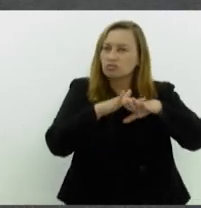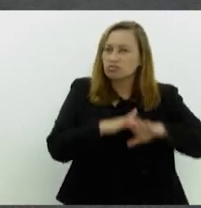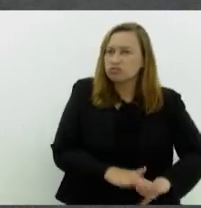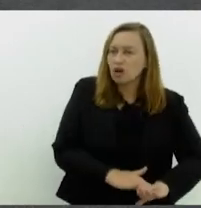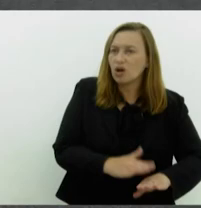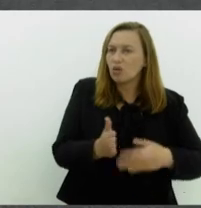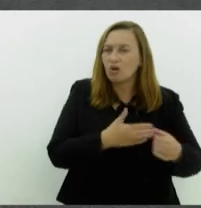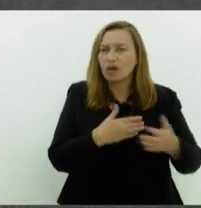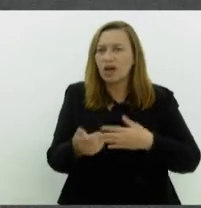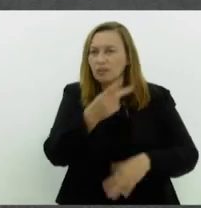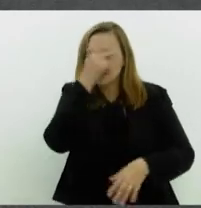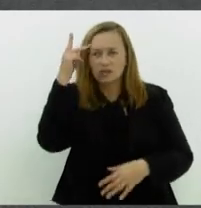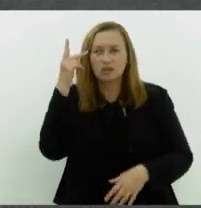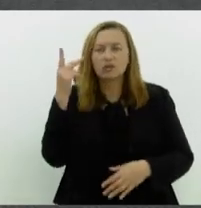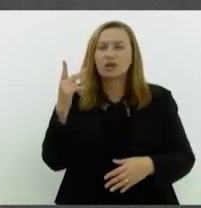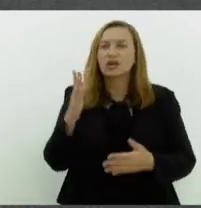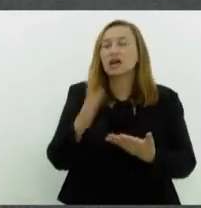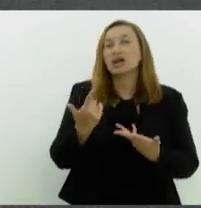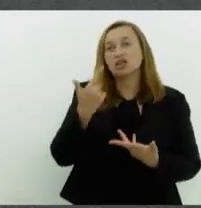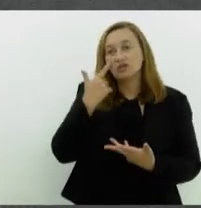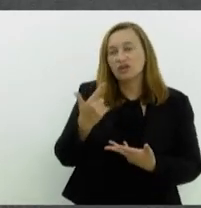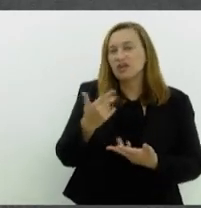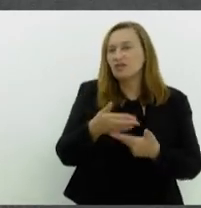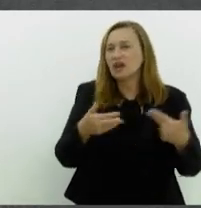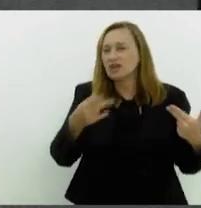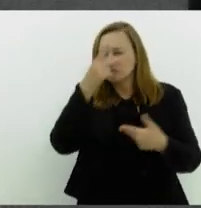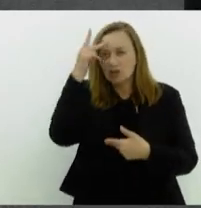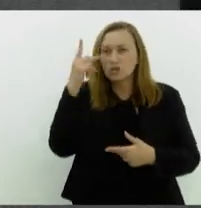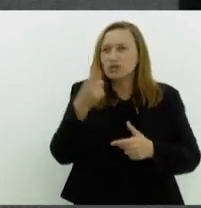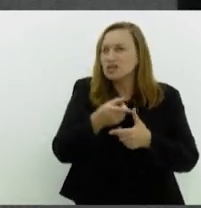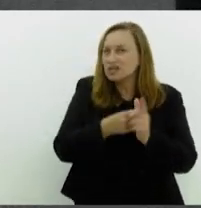vezes dependem desse dinheiro, e a gente vê muitas vezes em